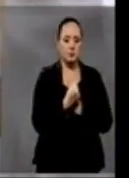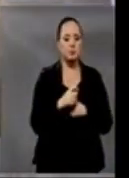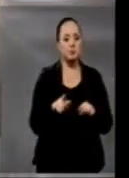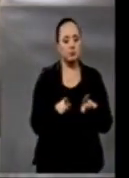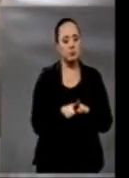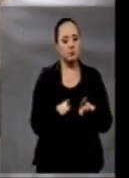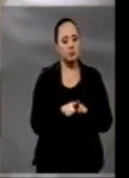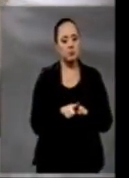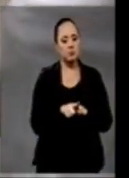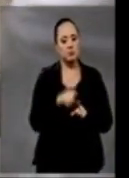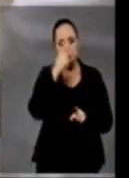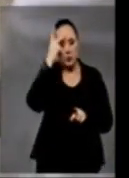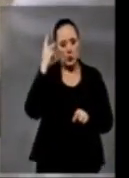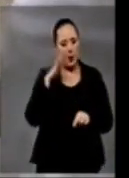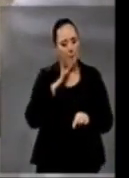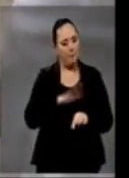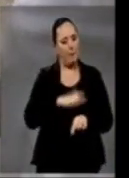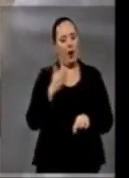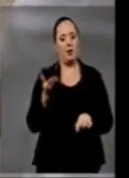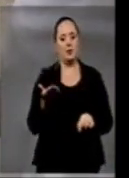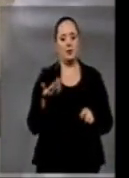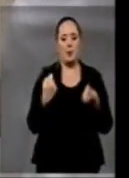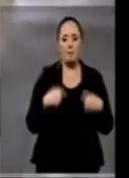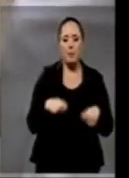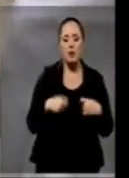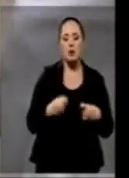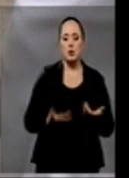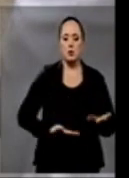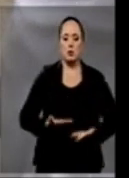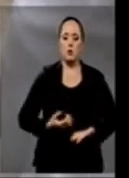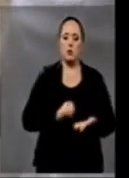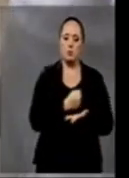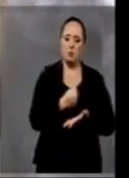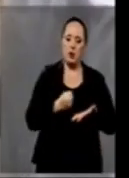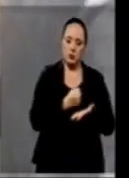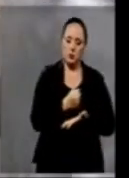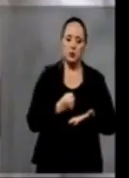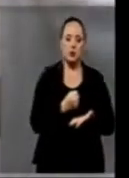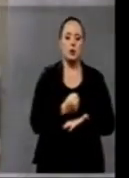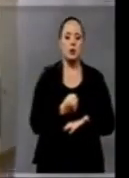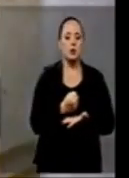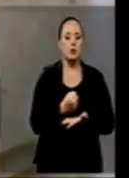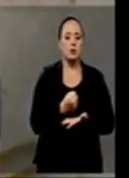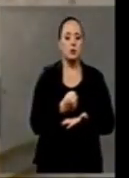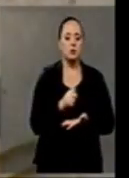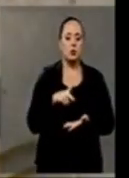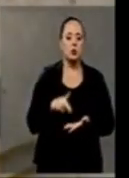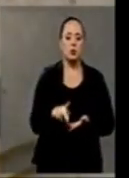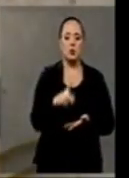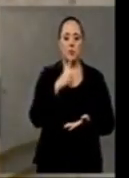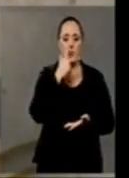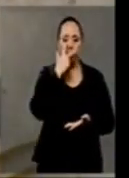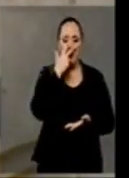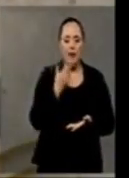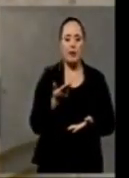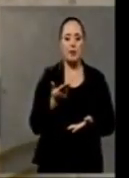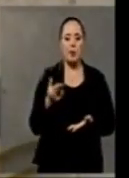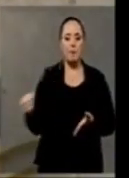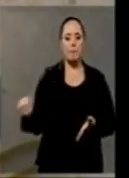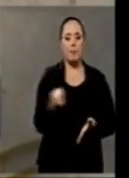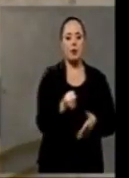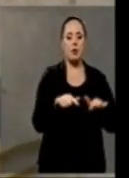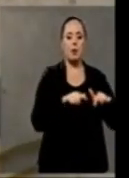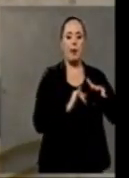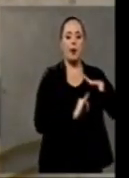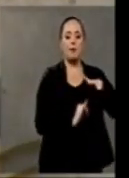parcela mais necessitada de serviços básicos continuará sendo empurrada para informalidade